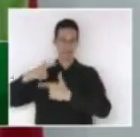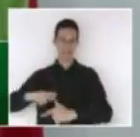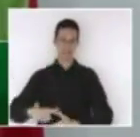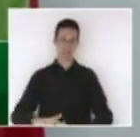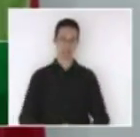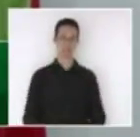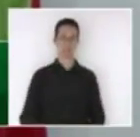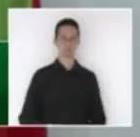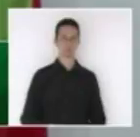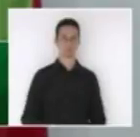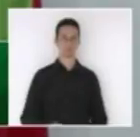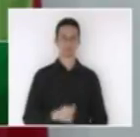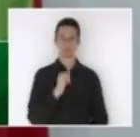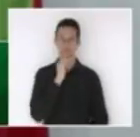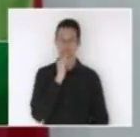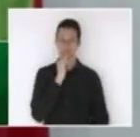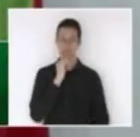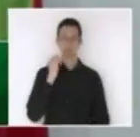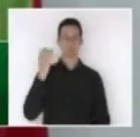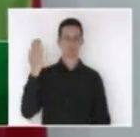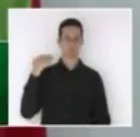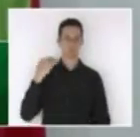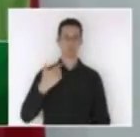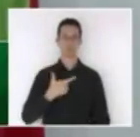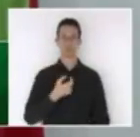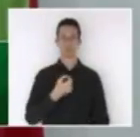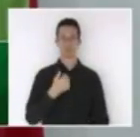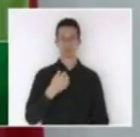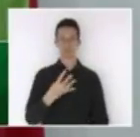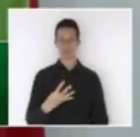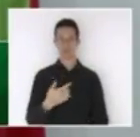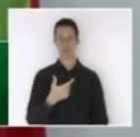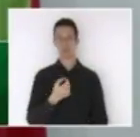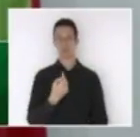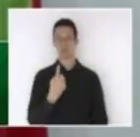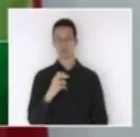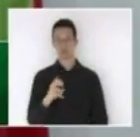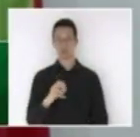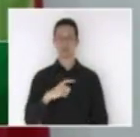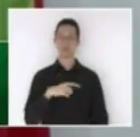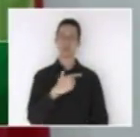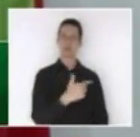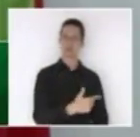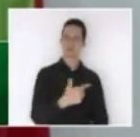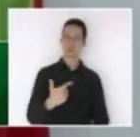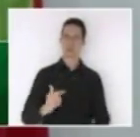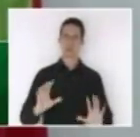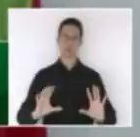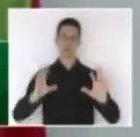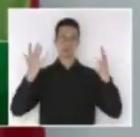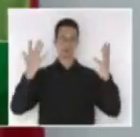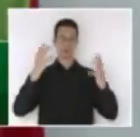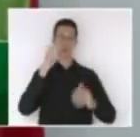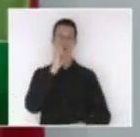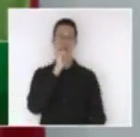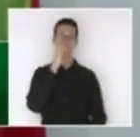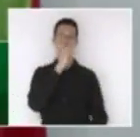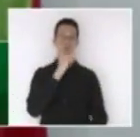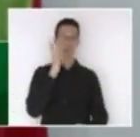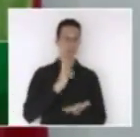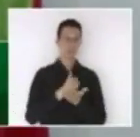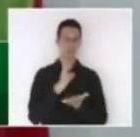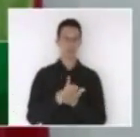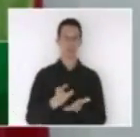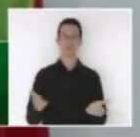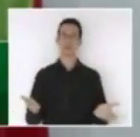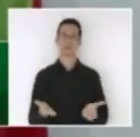nos anos de 2014 e 2015, nós tínhamos uma média de 20 a 22 eventos por final de semana. Agora não